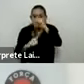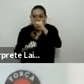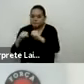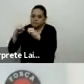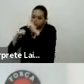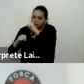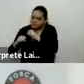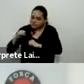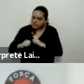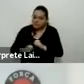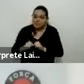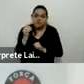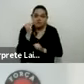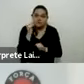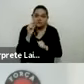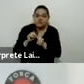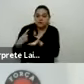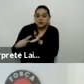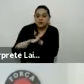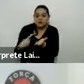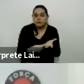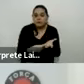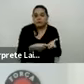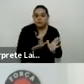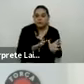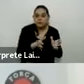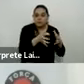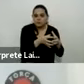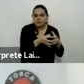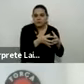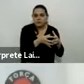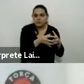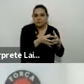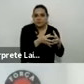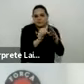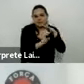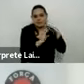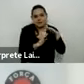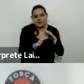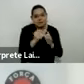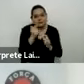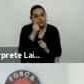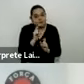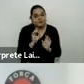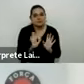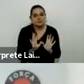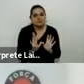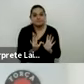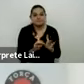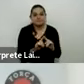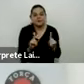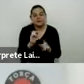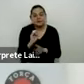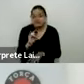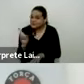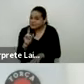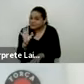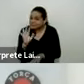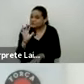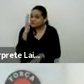coletivo onde for possível, evidentemente. Mas, isso não acontecendo, a ideia é